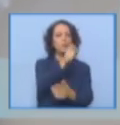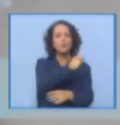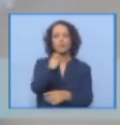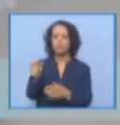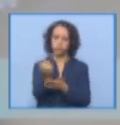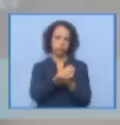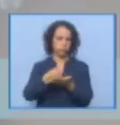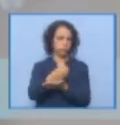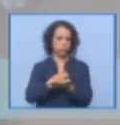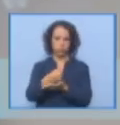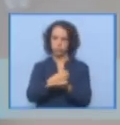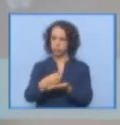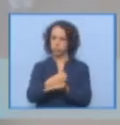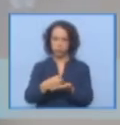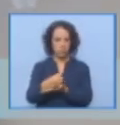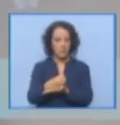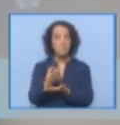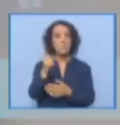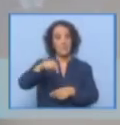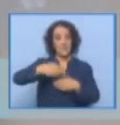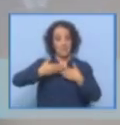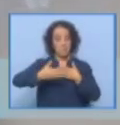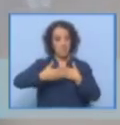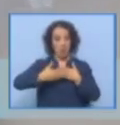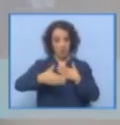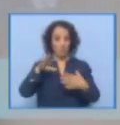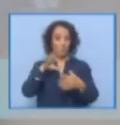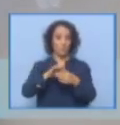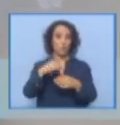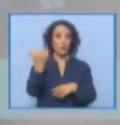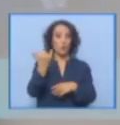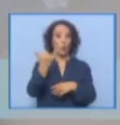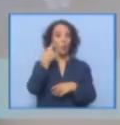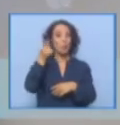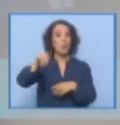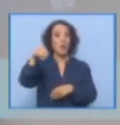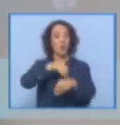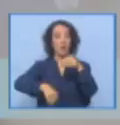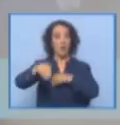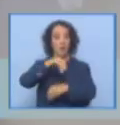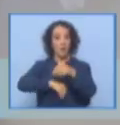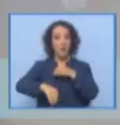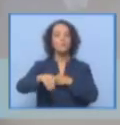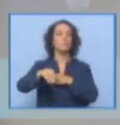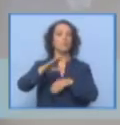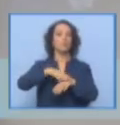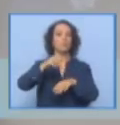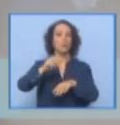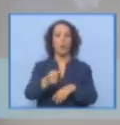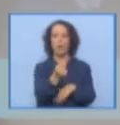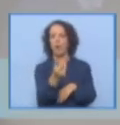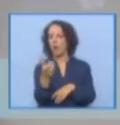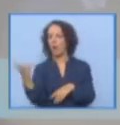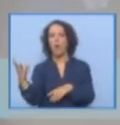candidato e ainda esta semana emitiu, a propósito da segunda volta, uma nota importante que tem a ver com a rejeição de candidatos